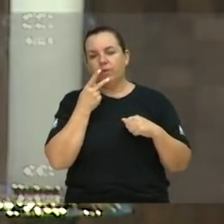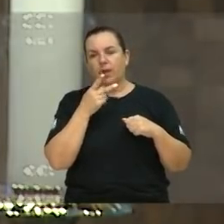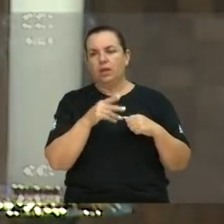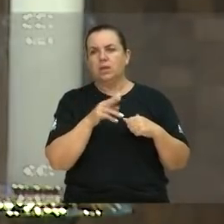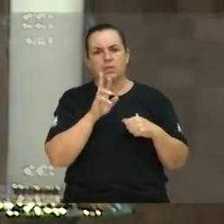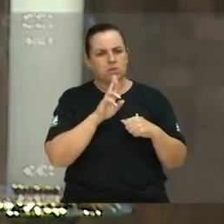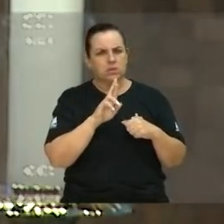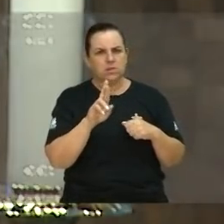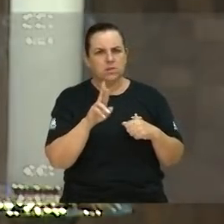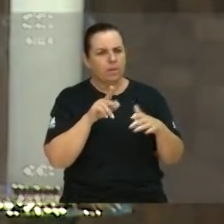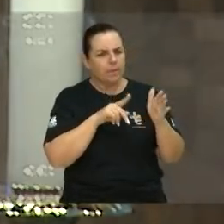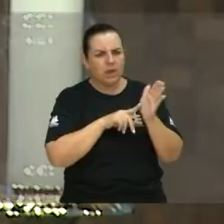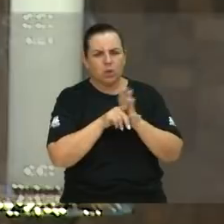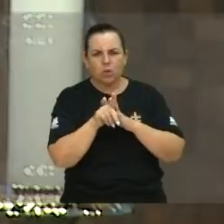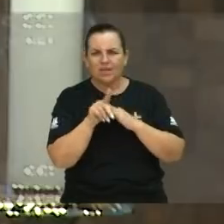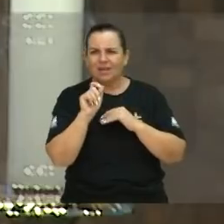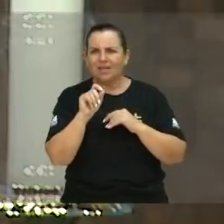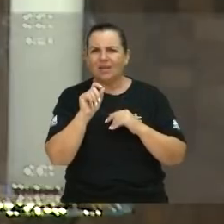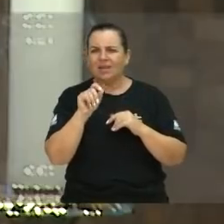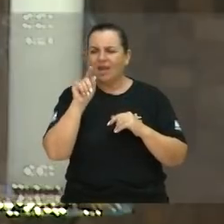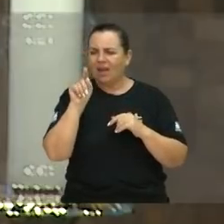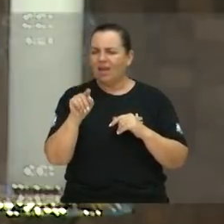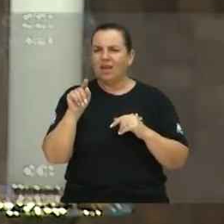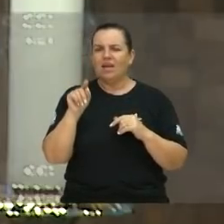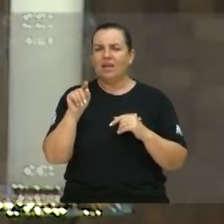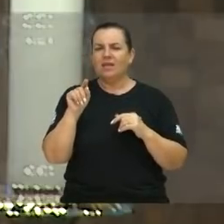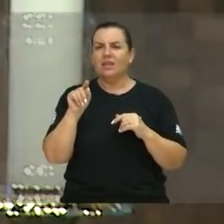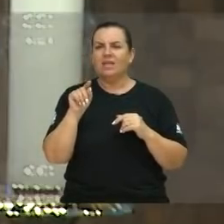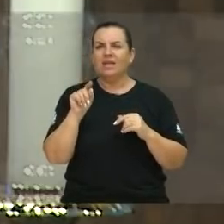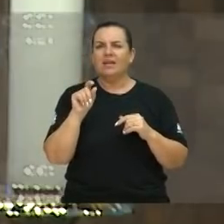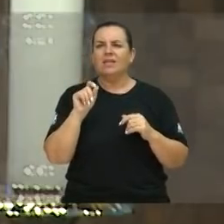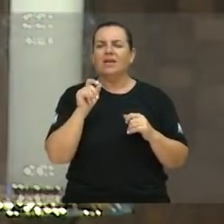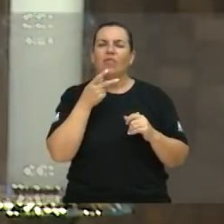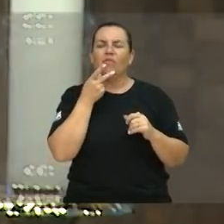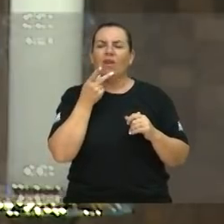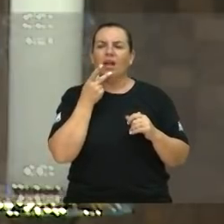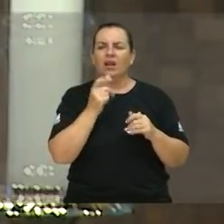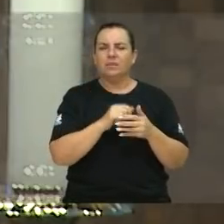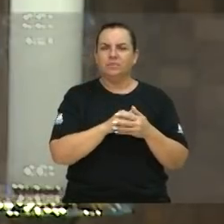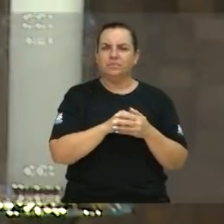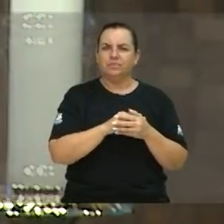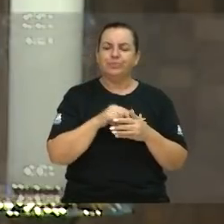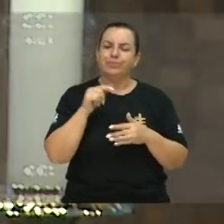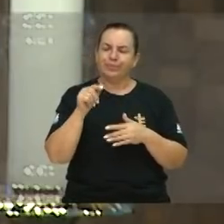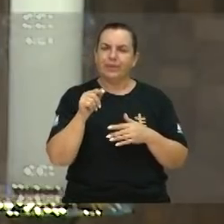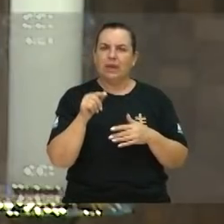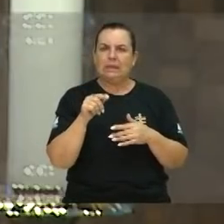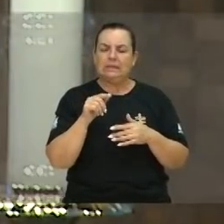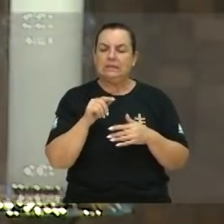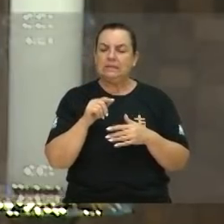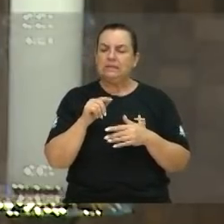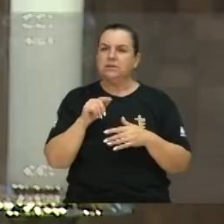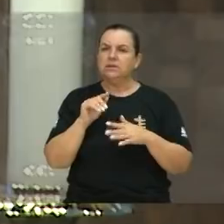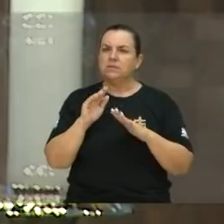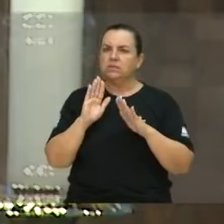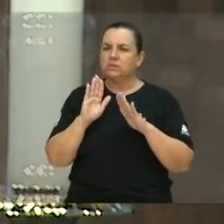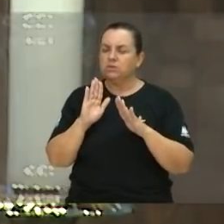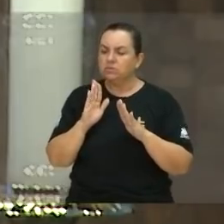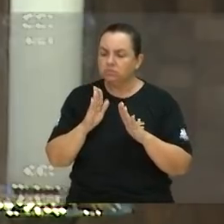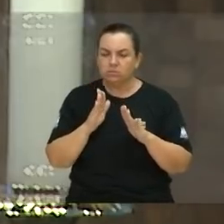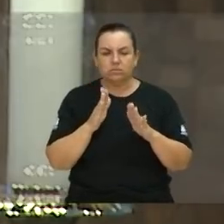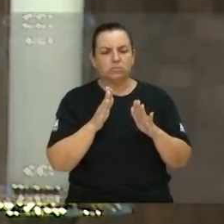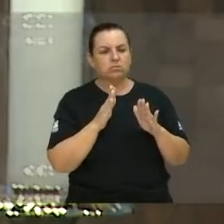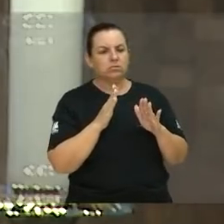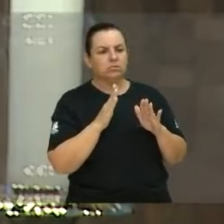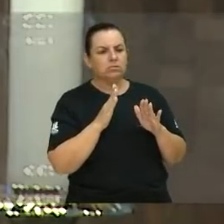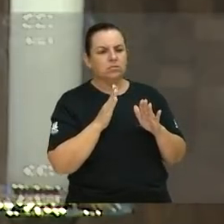livre pergunta-lhe quem é aquele quem fala ele então reclinando se sobre o peito